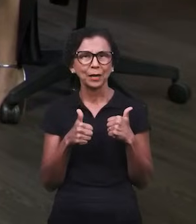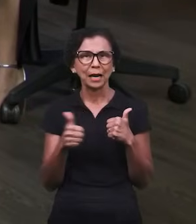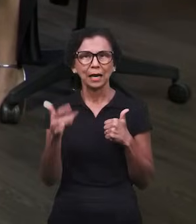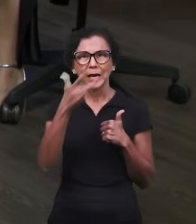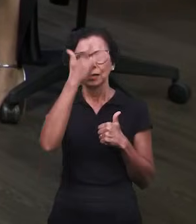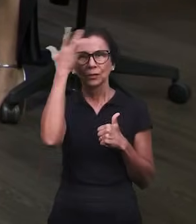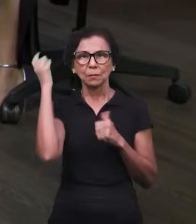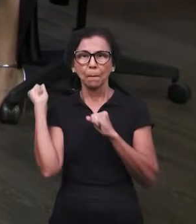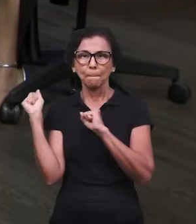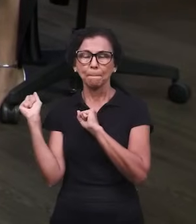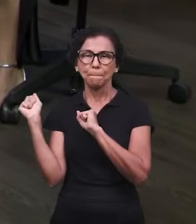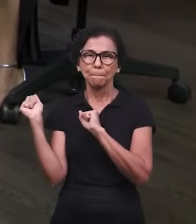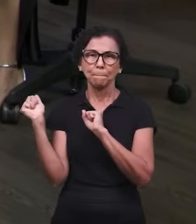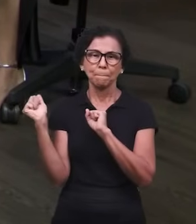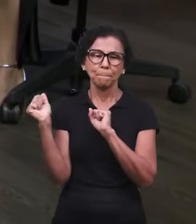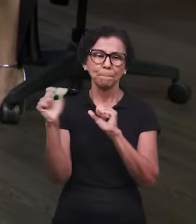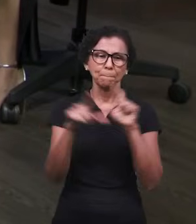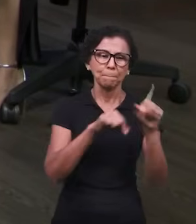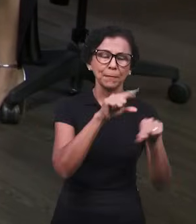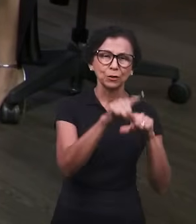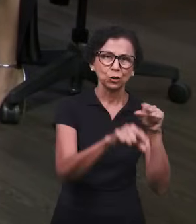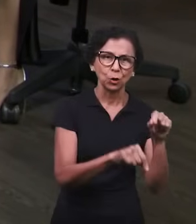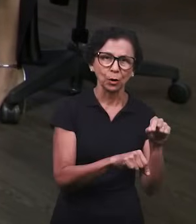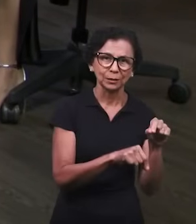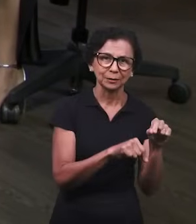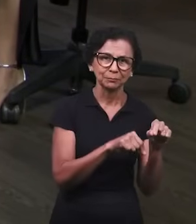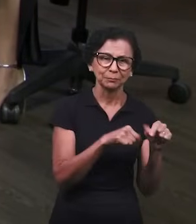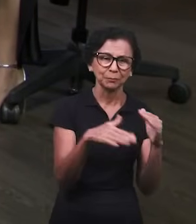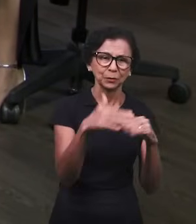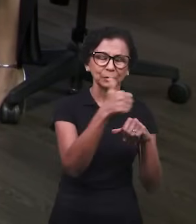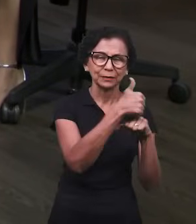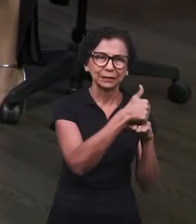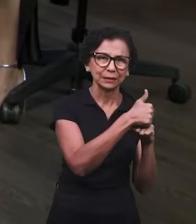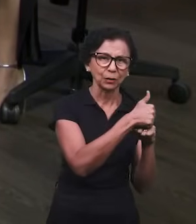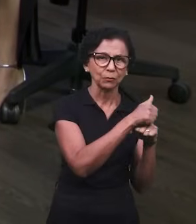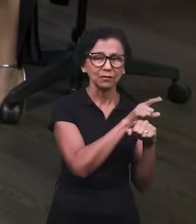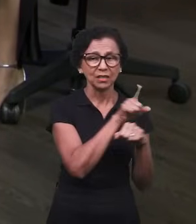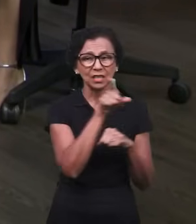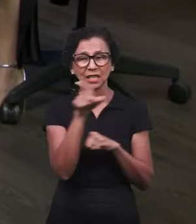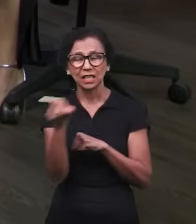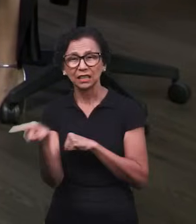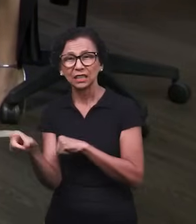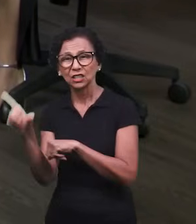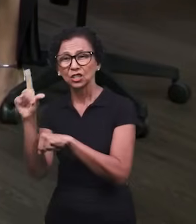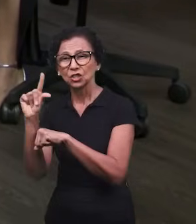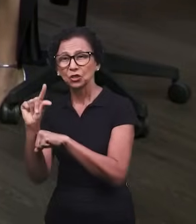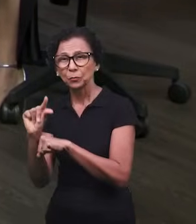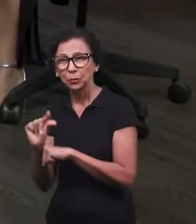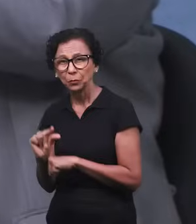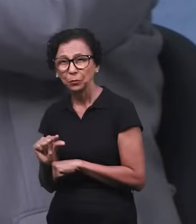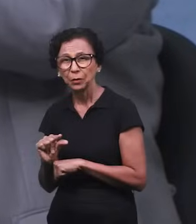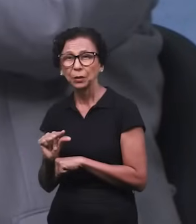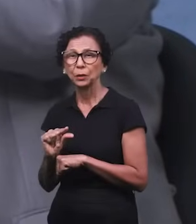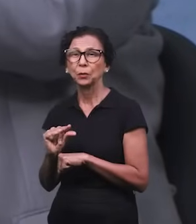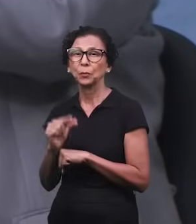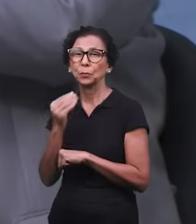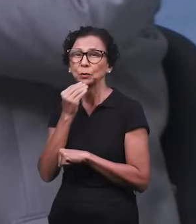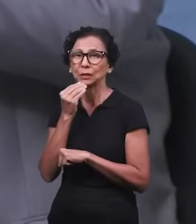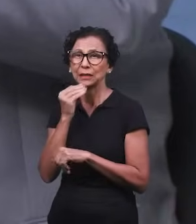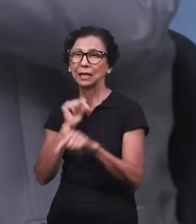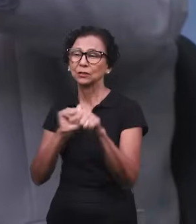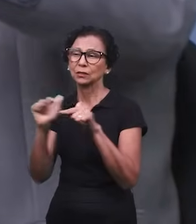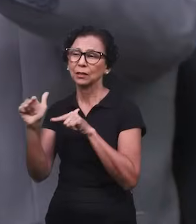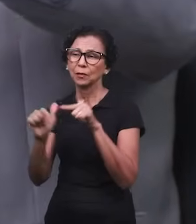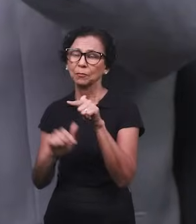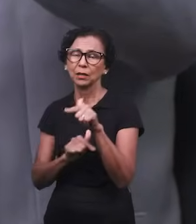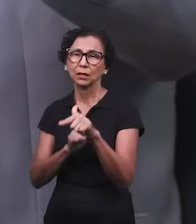mundo corre para aquele lado. E aquela outra profissão, onde você tem saturação de oferta de mão de obra, né, acaba